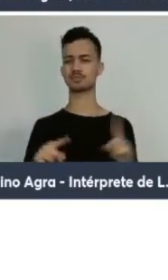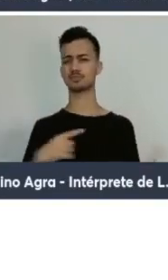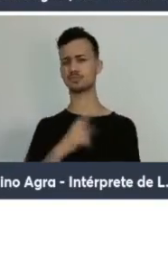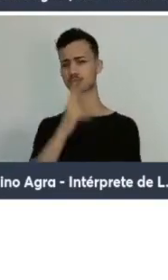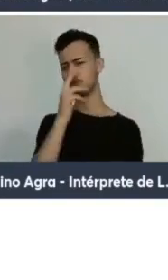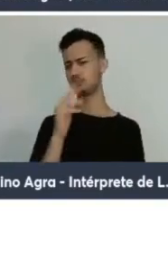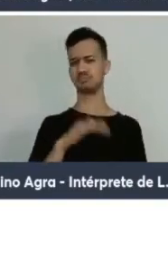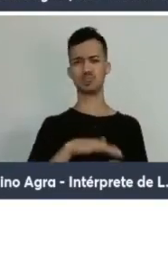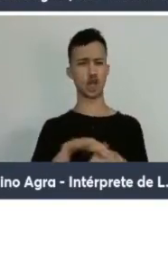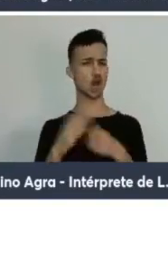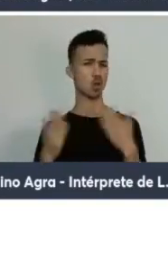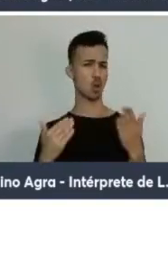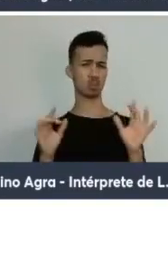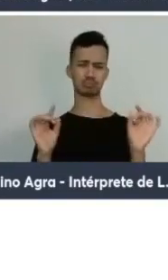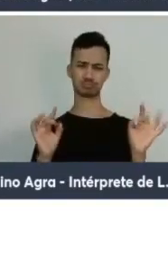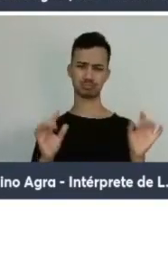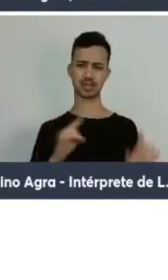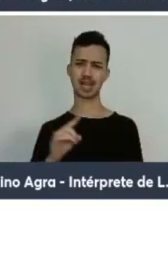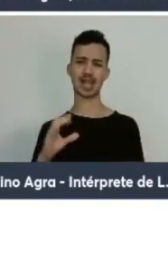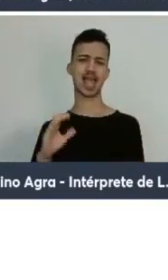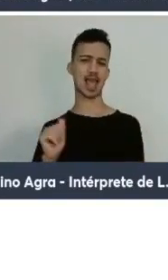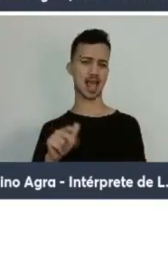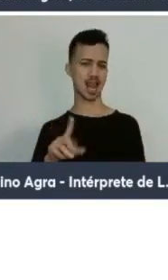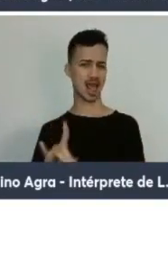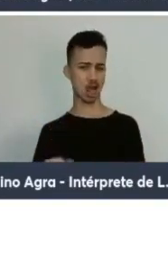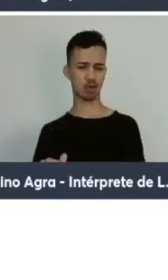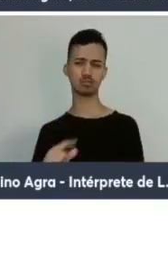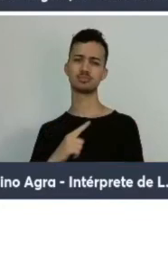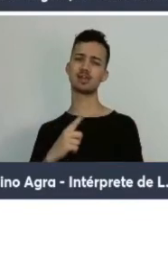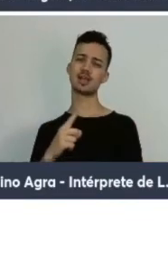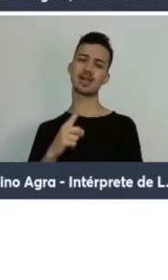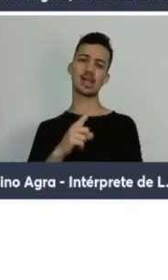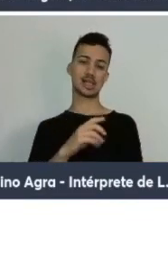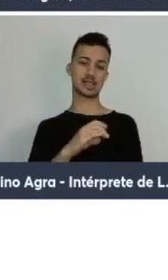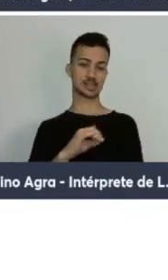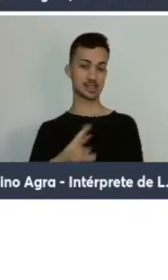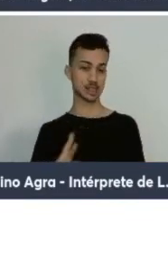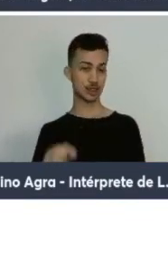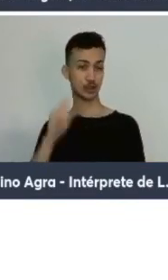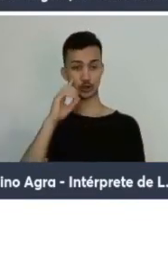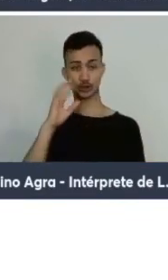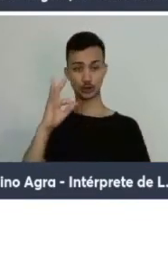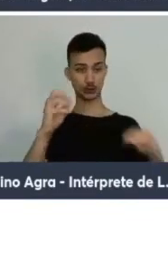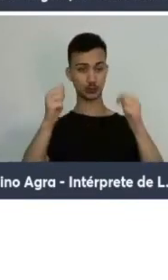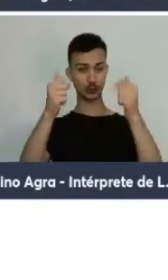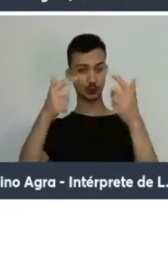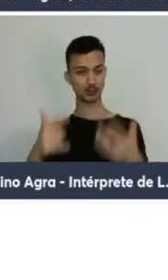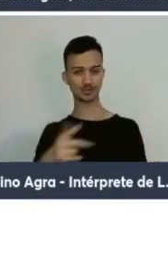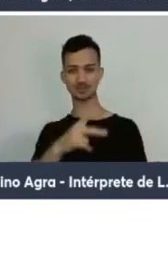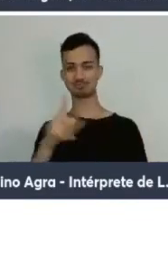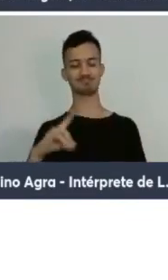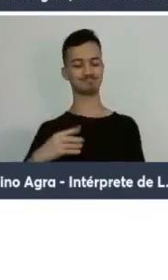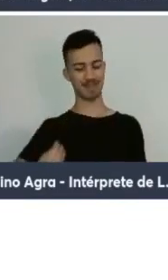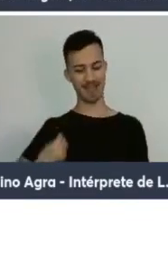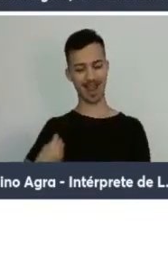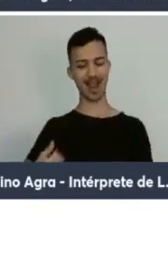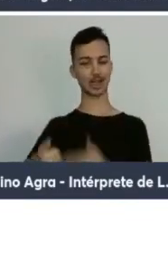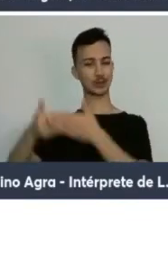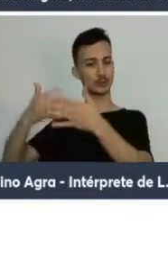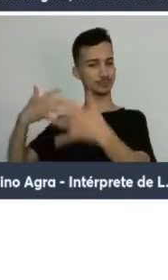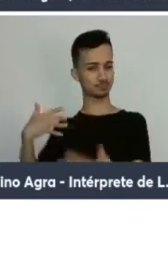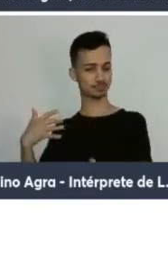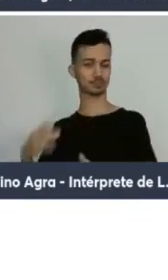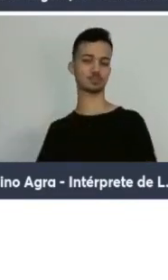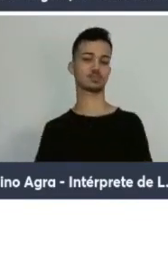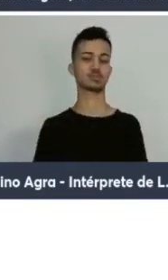muito rico, Cláudia, Ciro, enfim, de vocês trazerem esses relatos em primeira pessoa da trajetória de vocês,